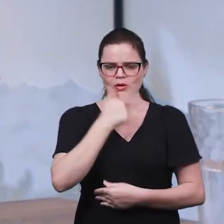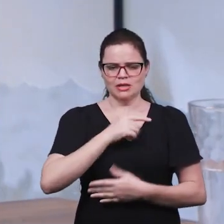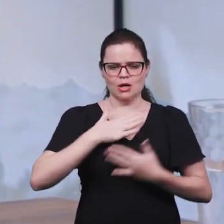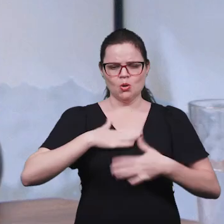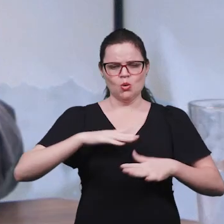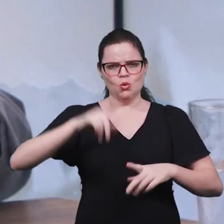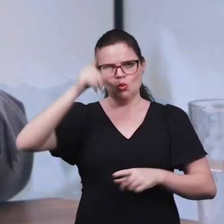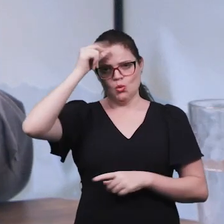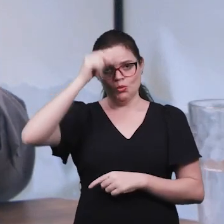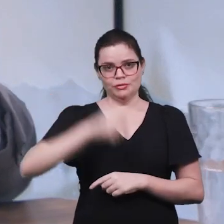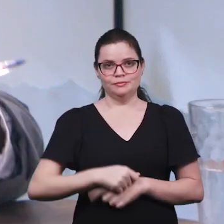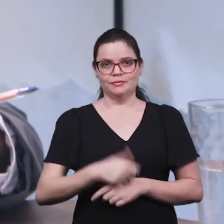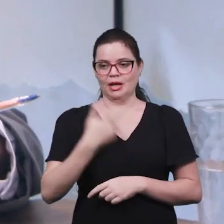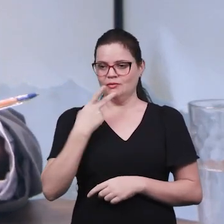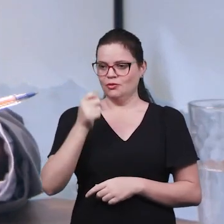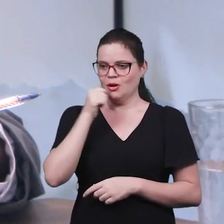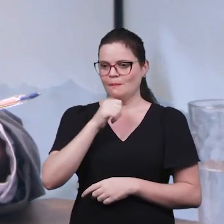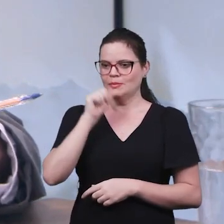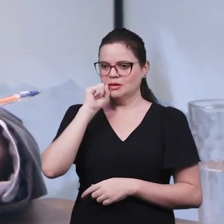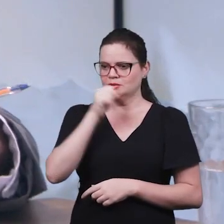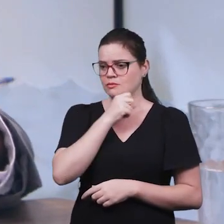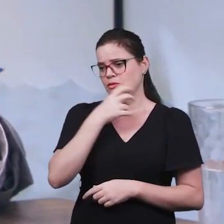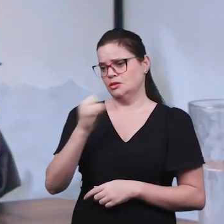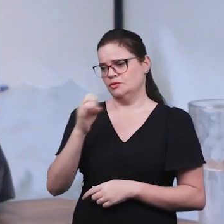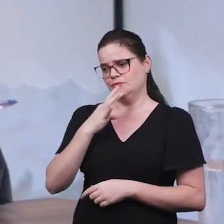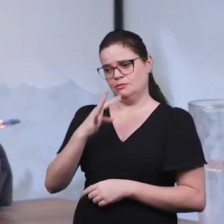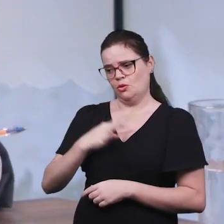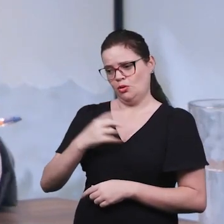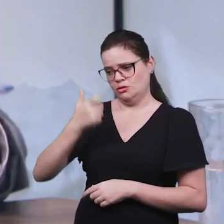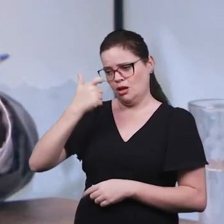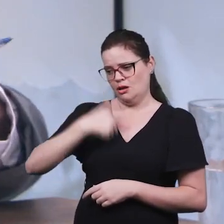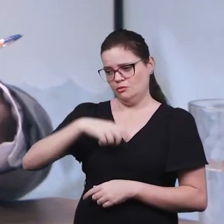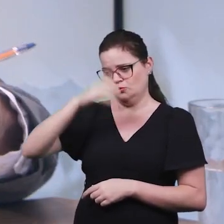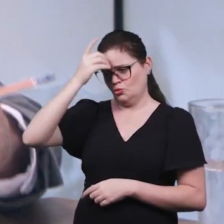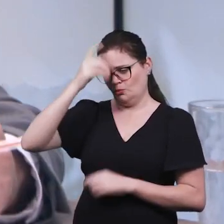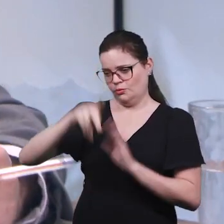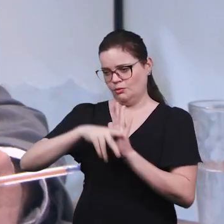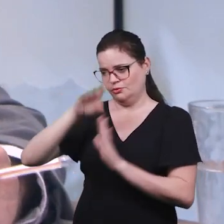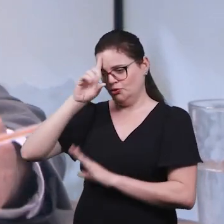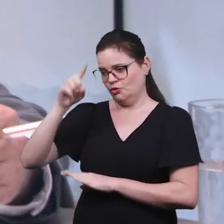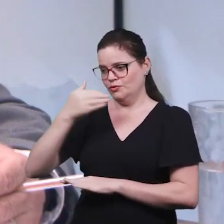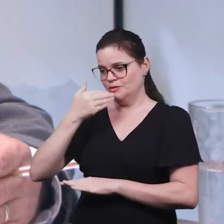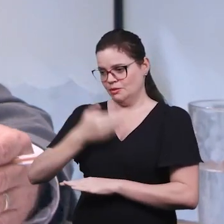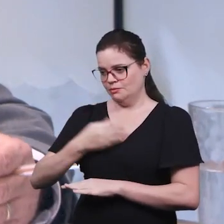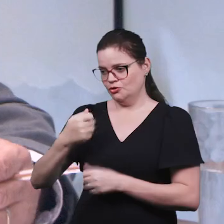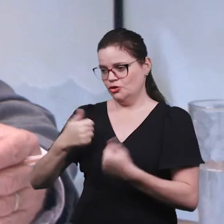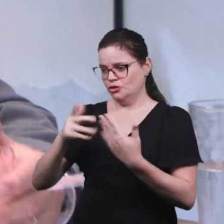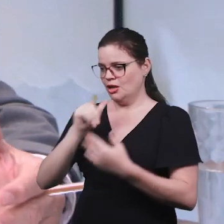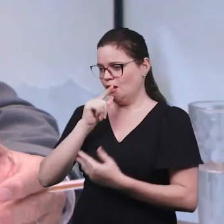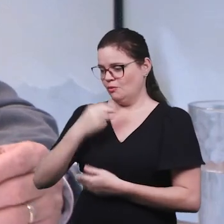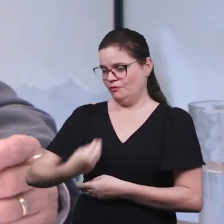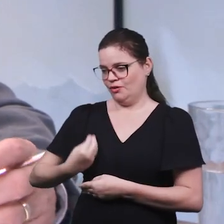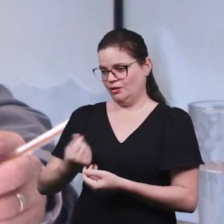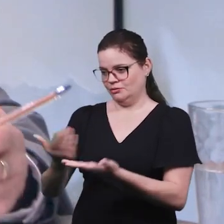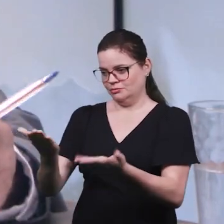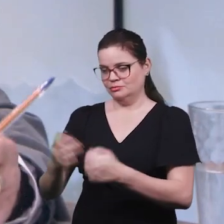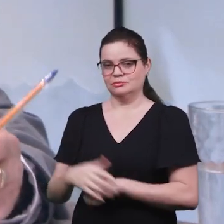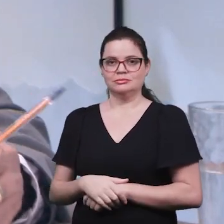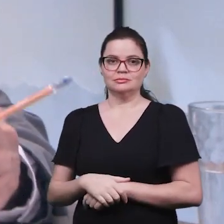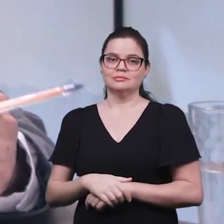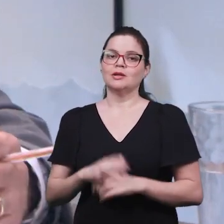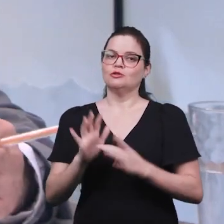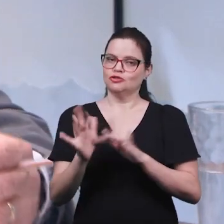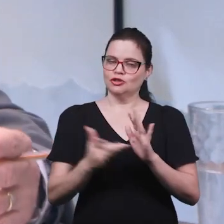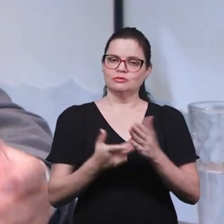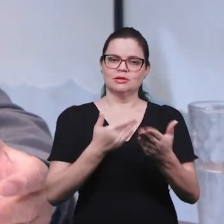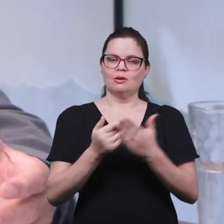Então ele falou para a mulher samaritana, se tu conheceres o dom de Deus, tu pedirias e eu te daria água viva. Então o Senhor Jesus